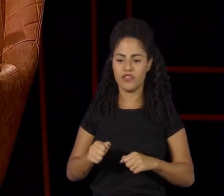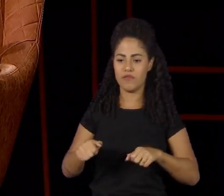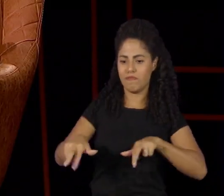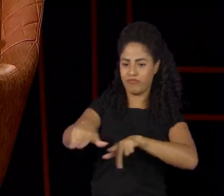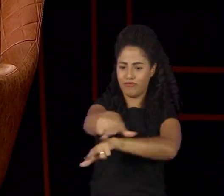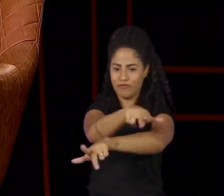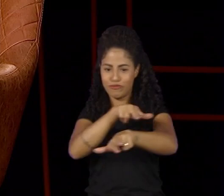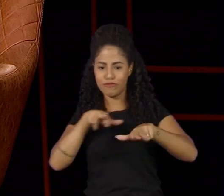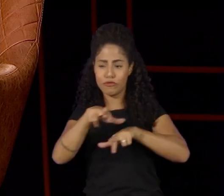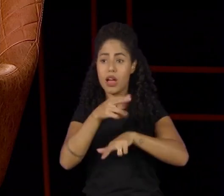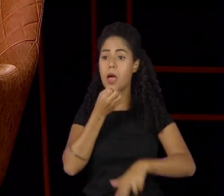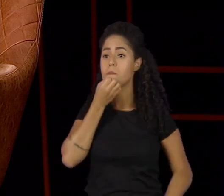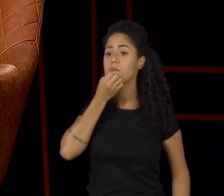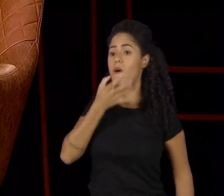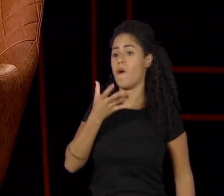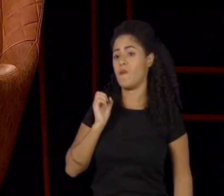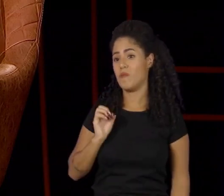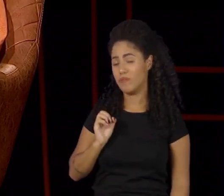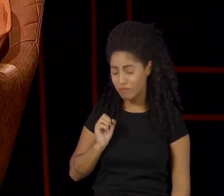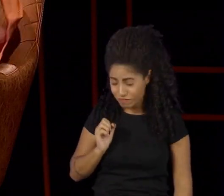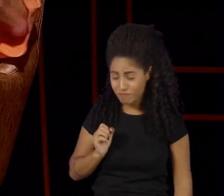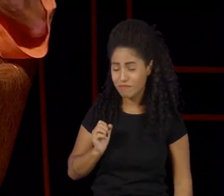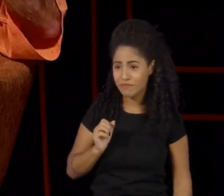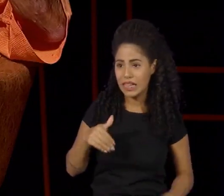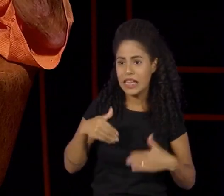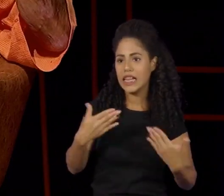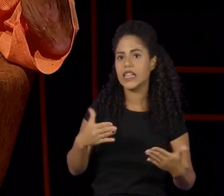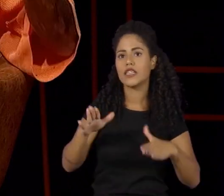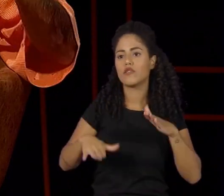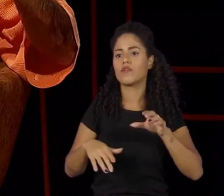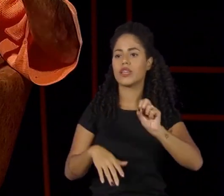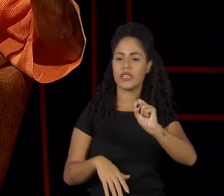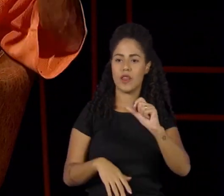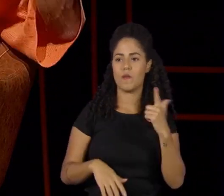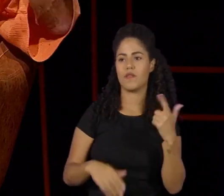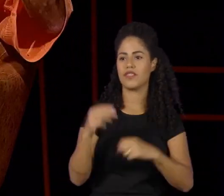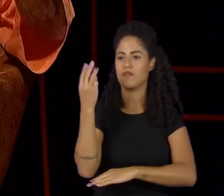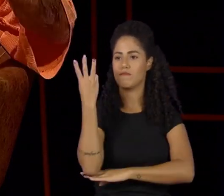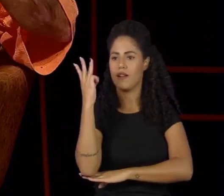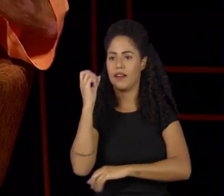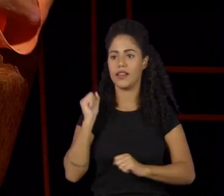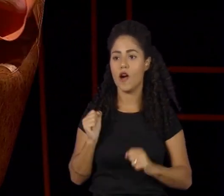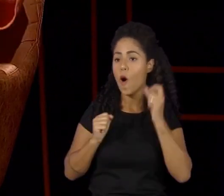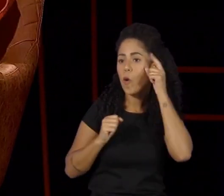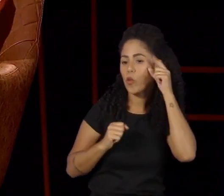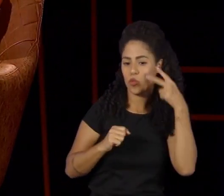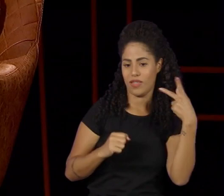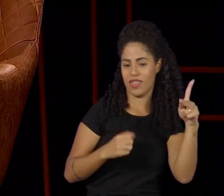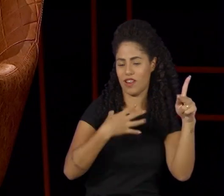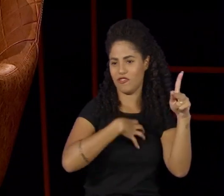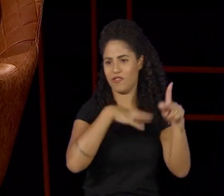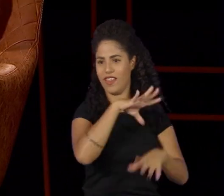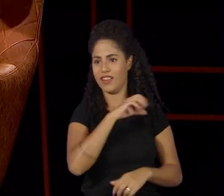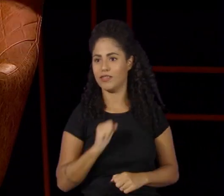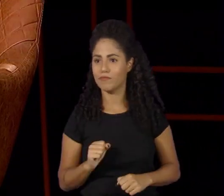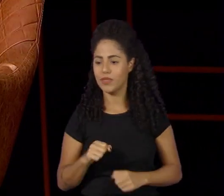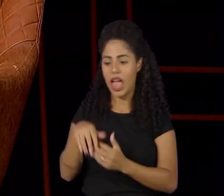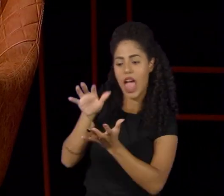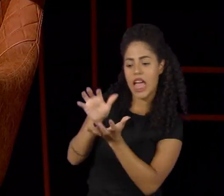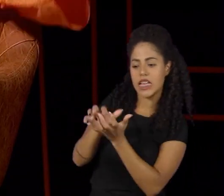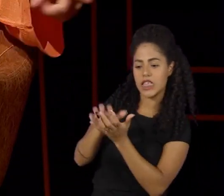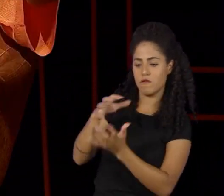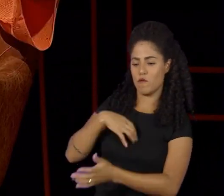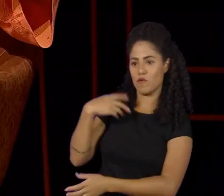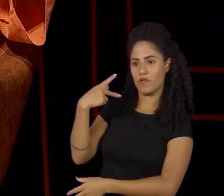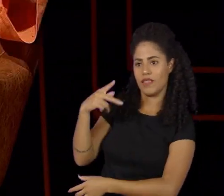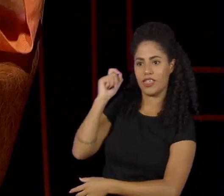coisa... Se você tem no São Luís do Maranhão uma coisa da cultura maranhense, ou no Recife, ou no